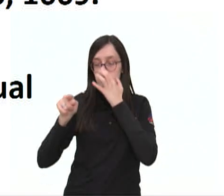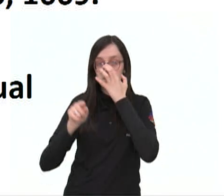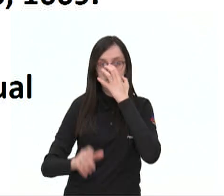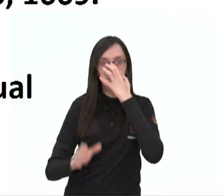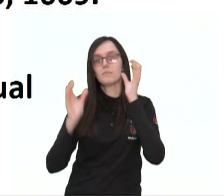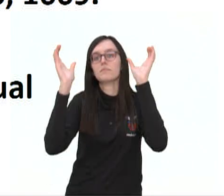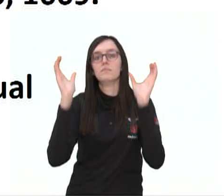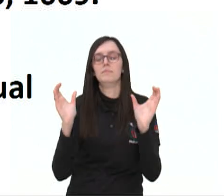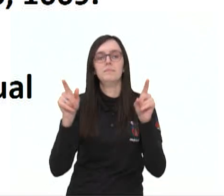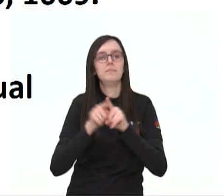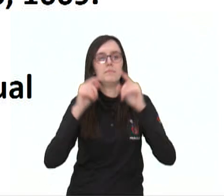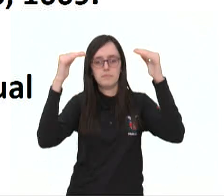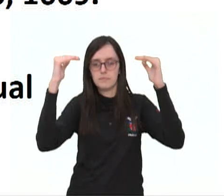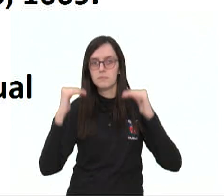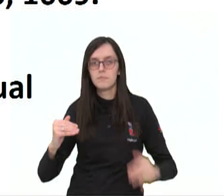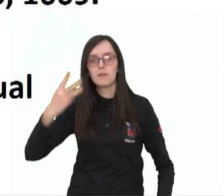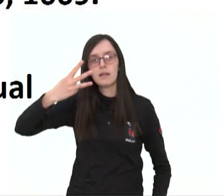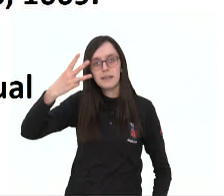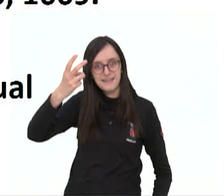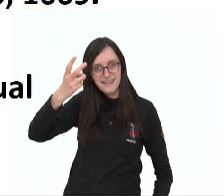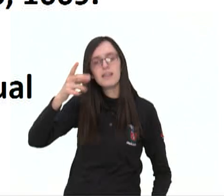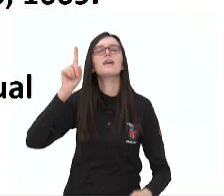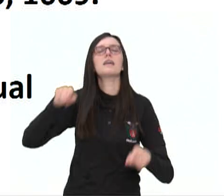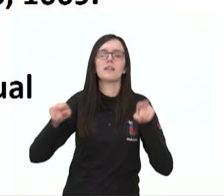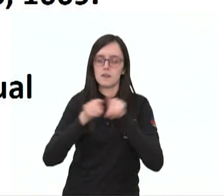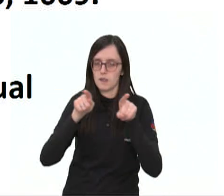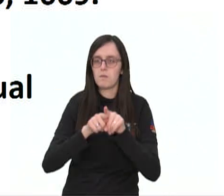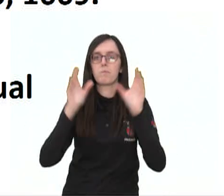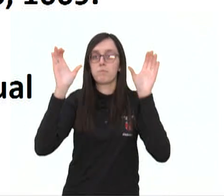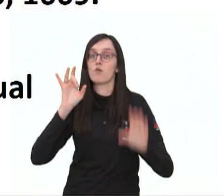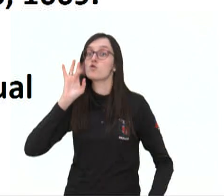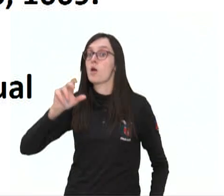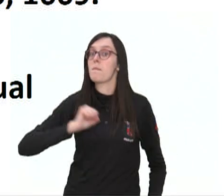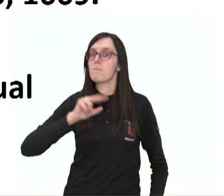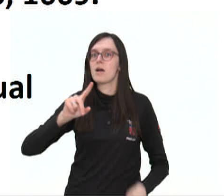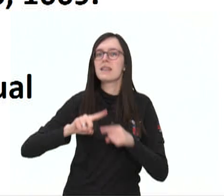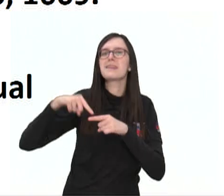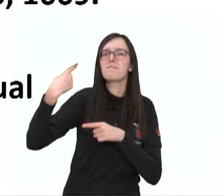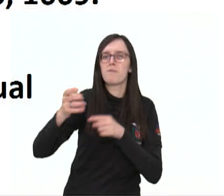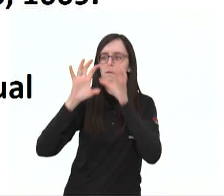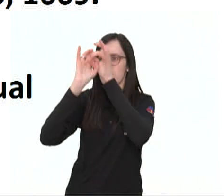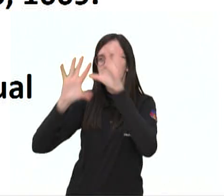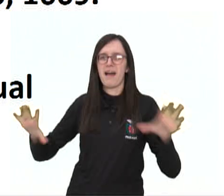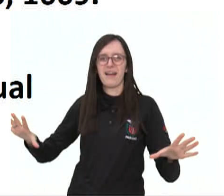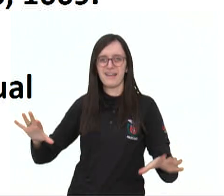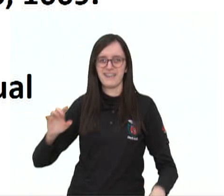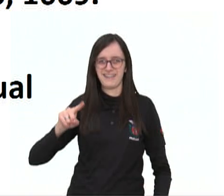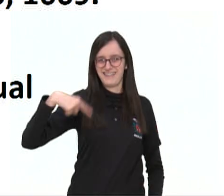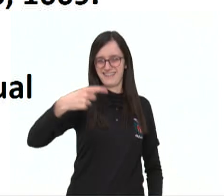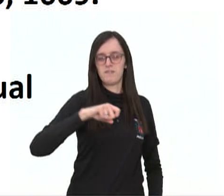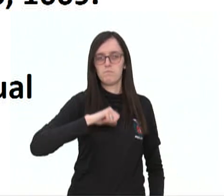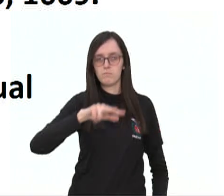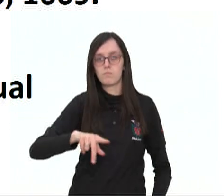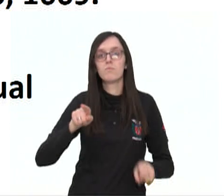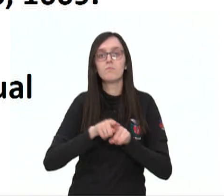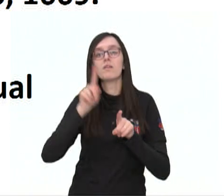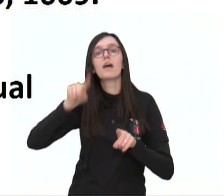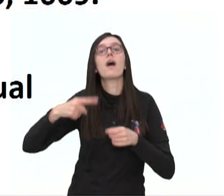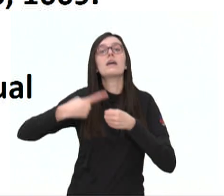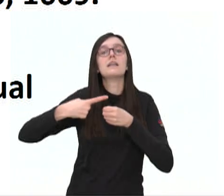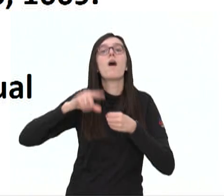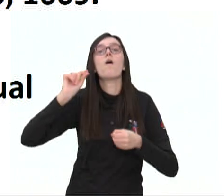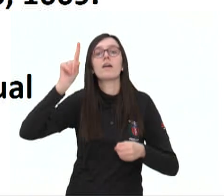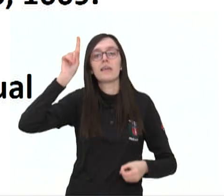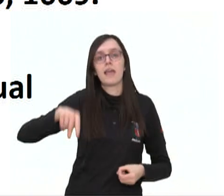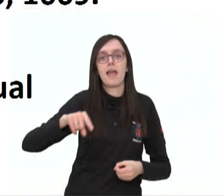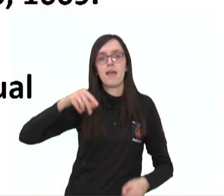José da Barra do Rio Negro, já português, pós-restauração, ele deu origem à atual cidade de